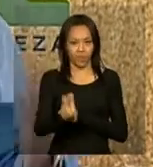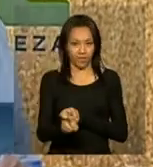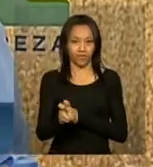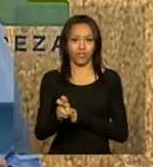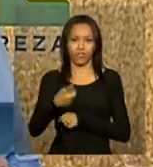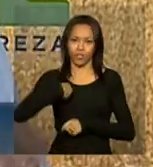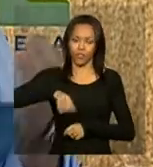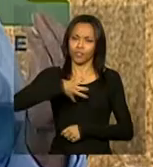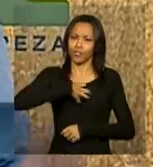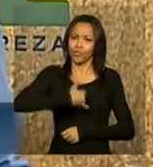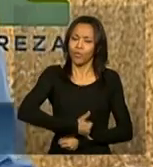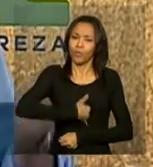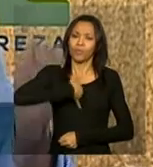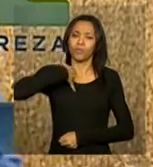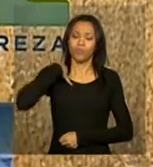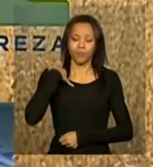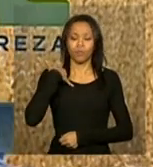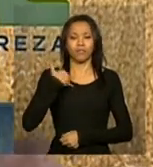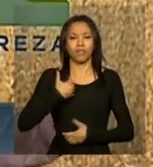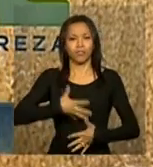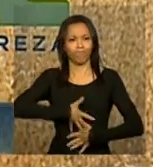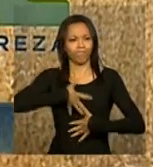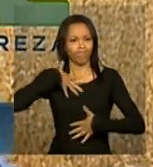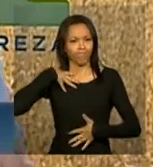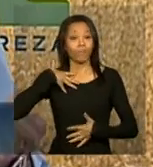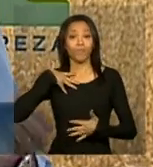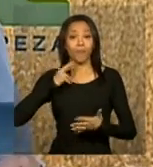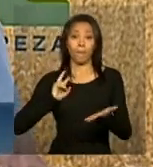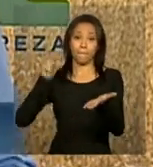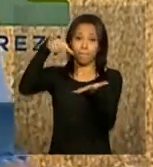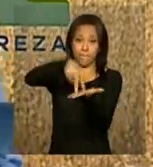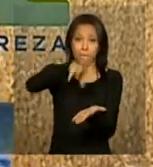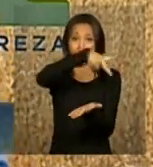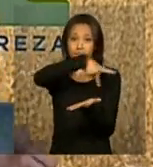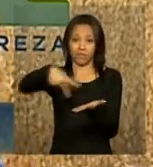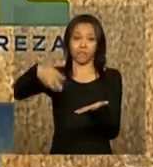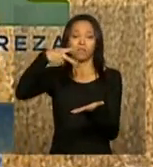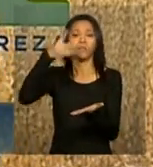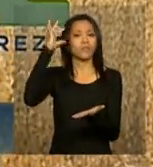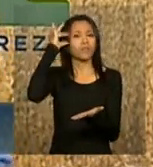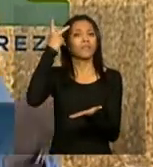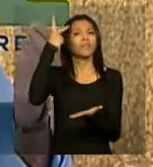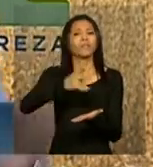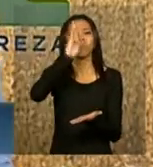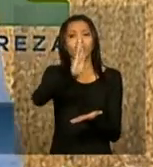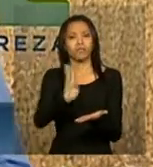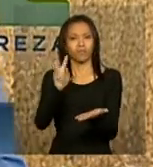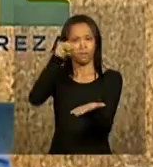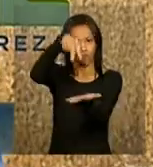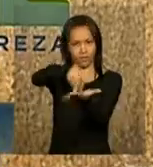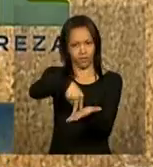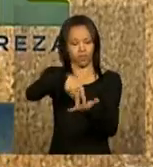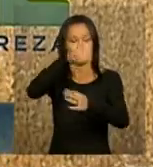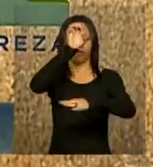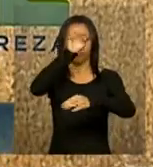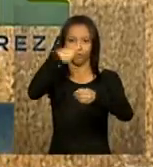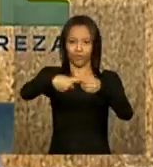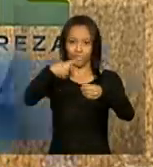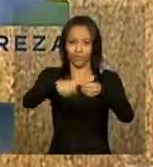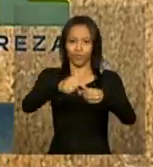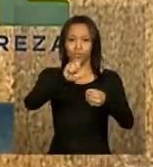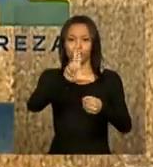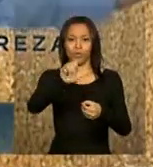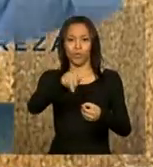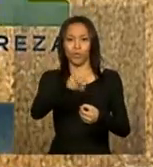nos orgulha e nos engrandece muito a presença de uma presidente da República no nosso município de Lucas